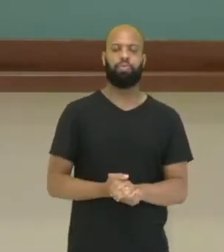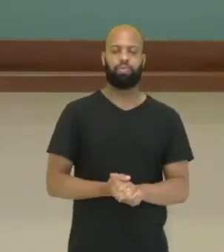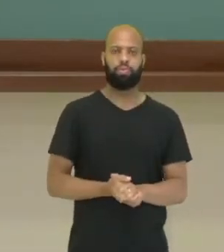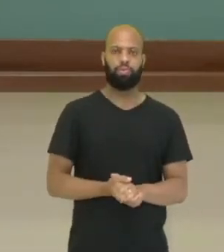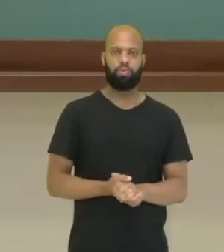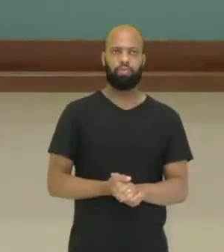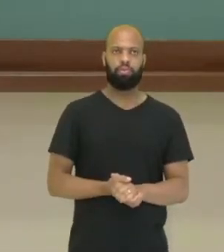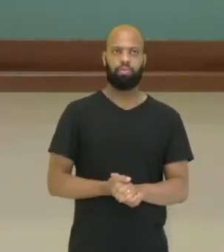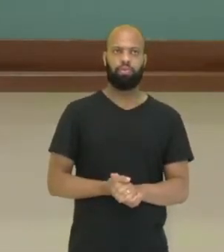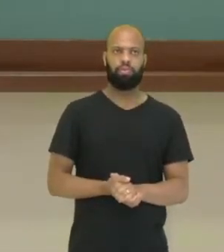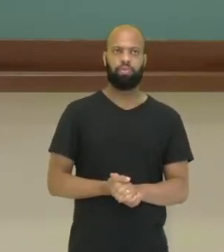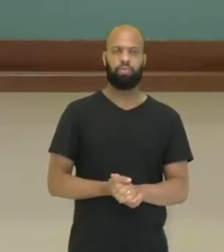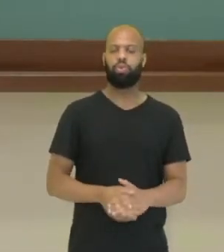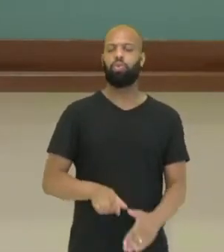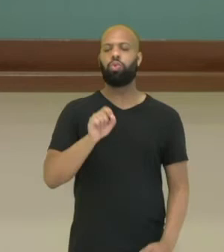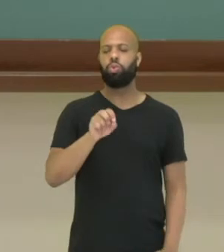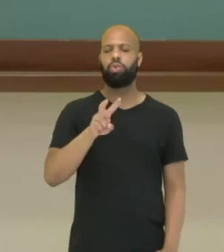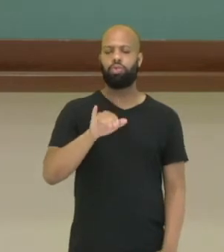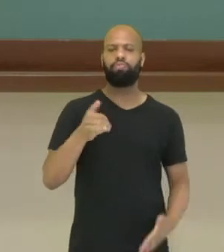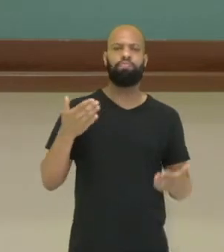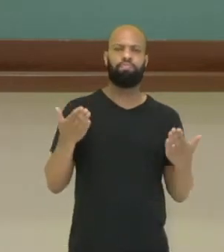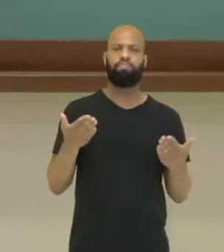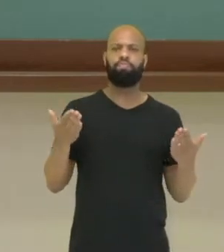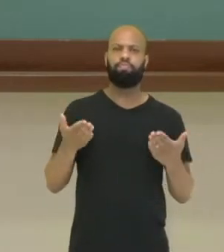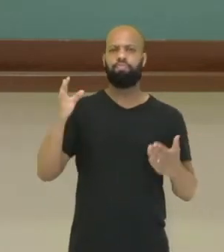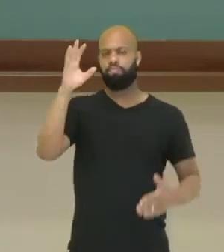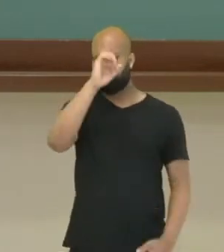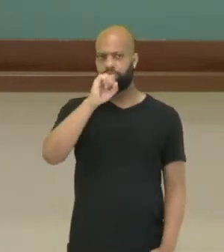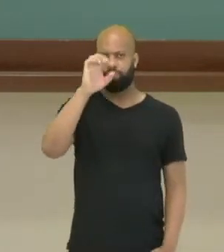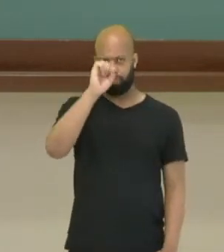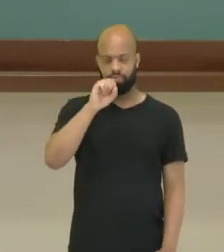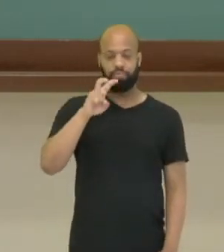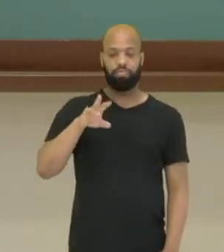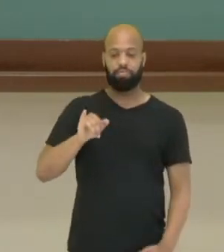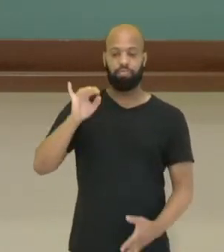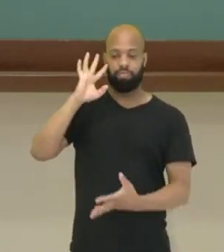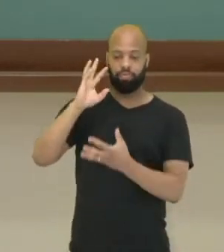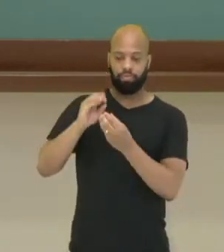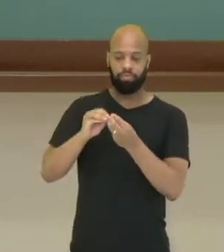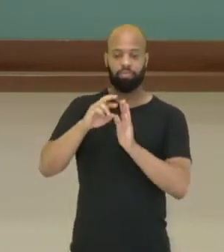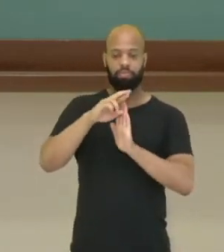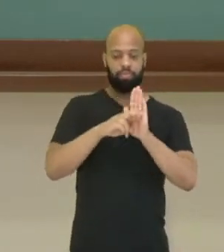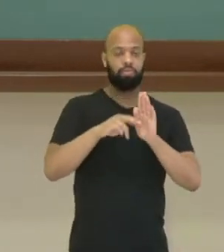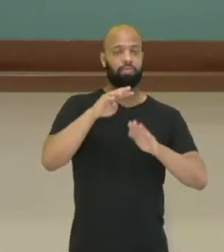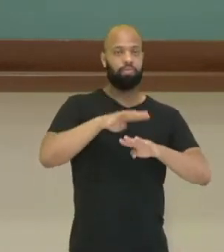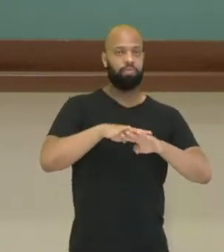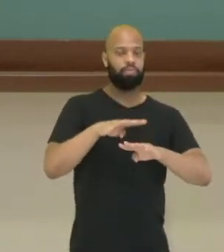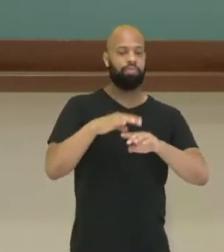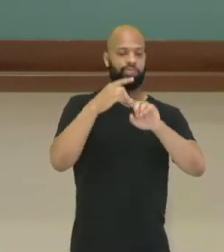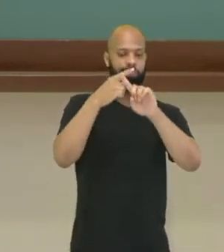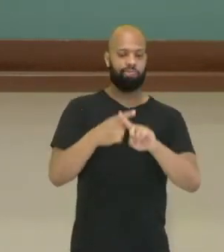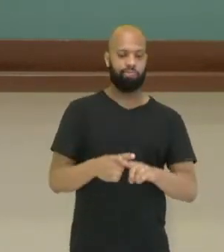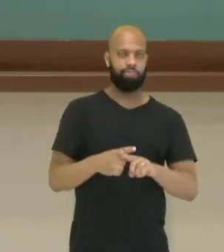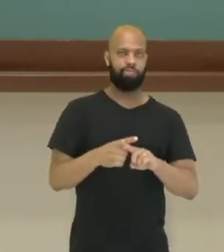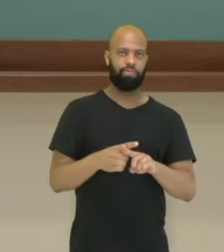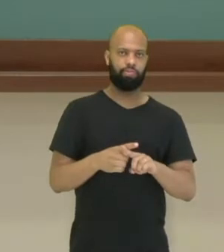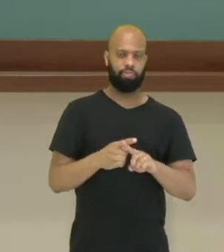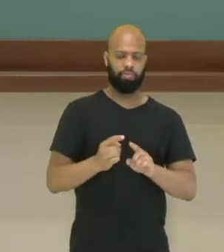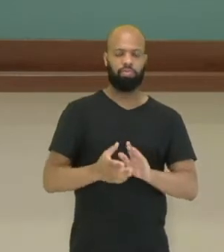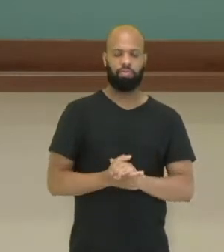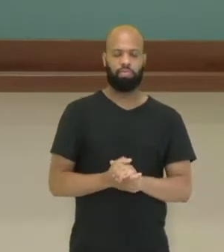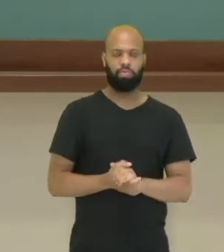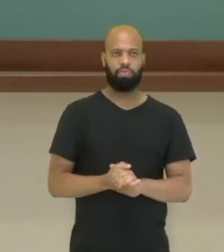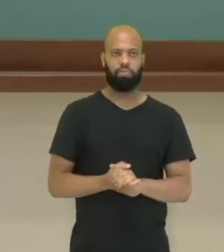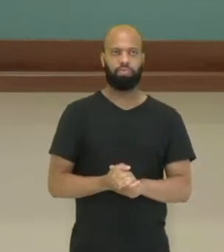contagem. O que nós vamos ver na aula de hoje? Compreender o princípio multiplicativo ou o princípio fundamental